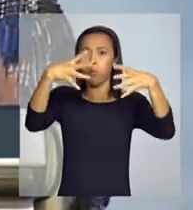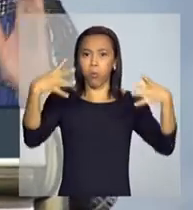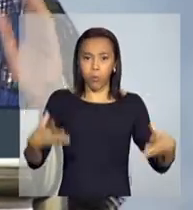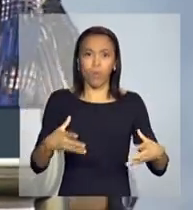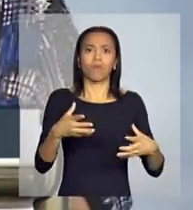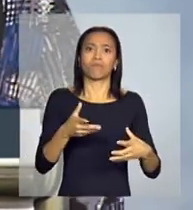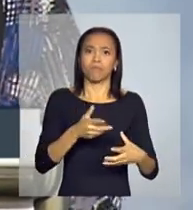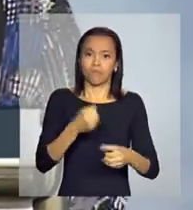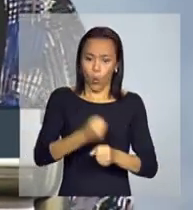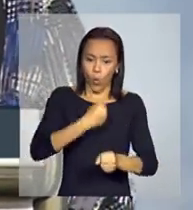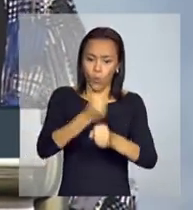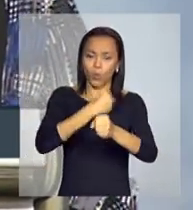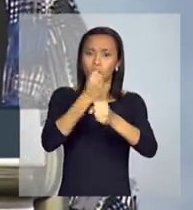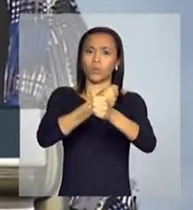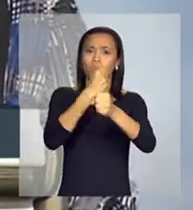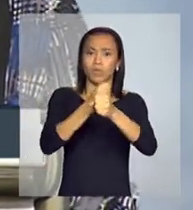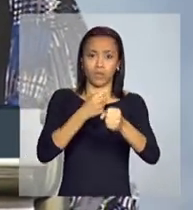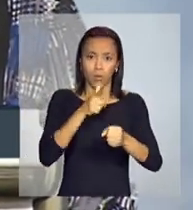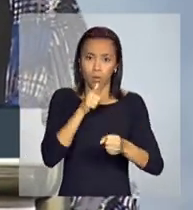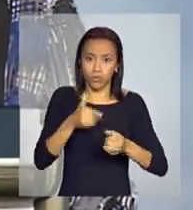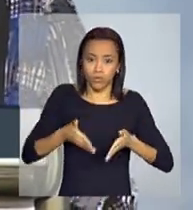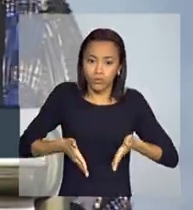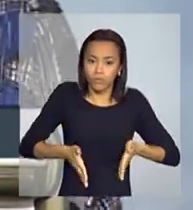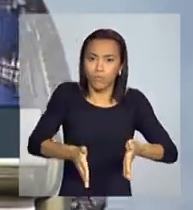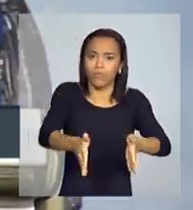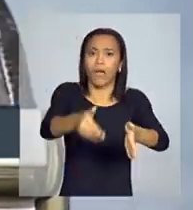hídrica aqui do estado de Alagoas.